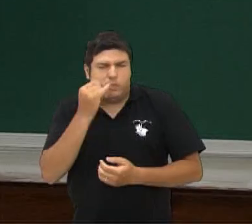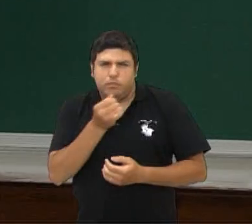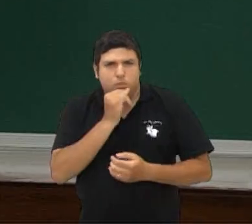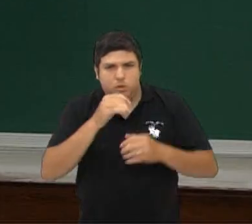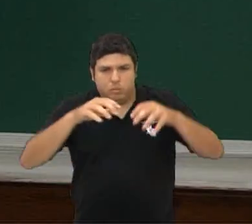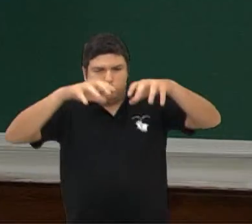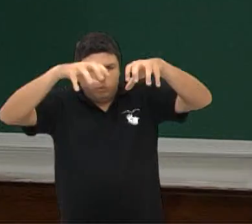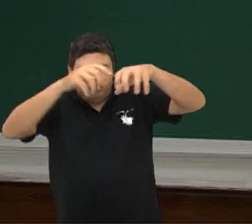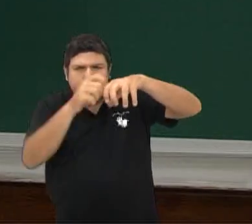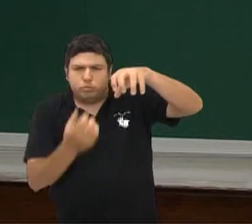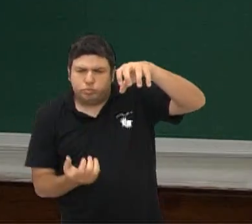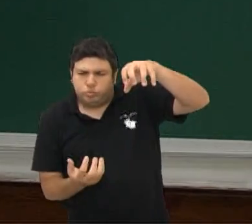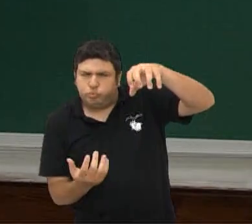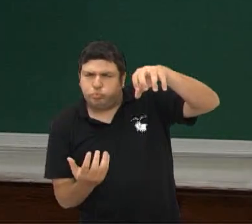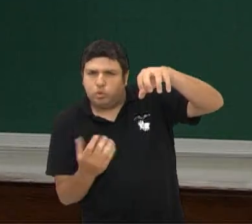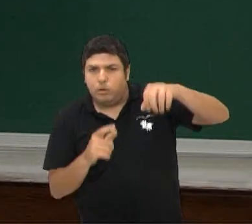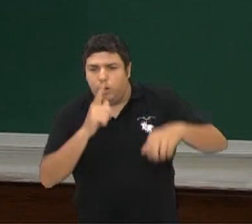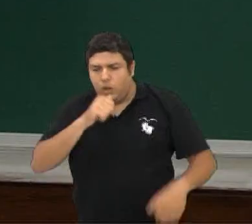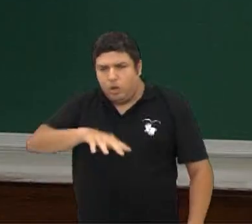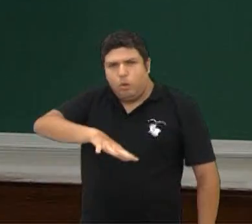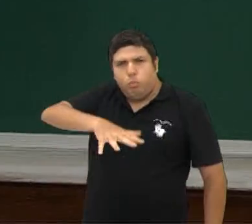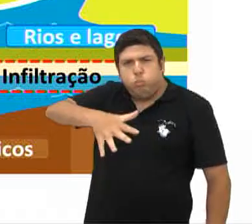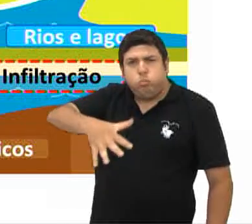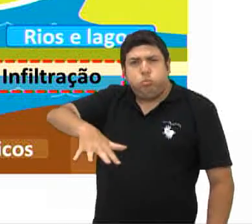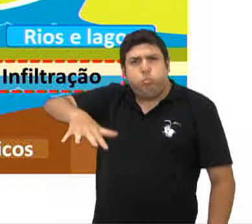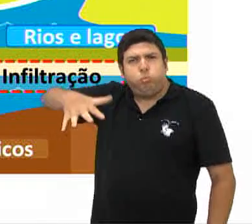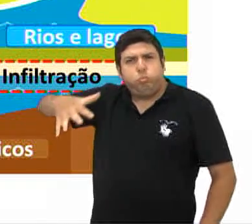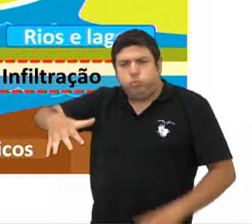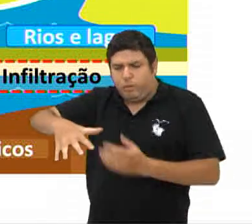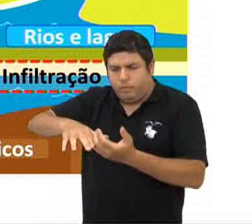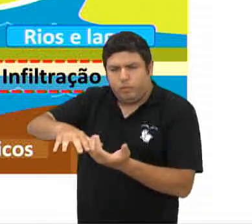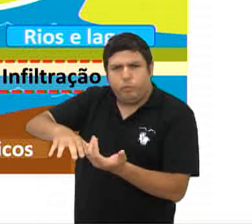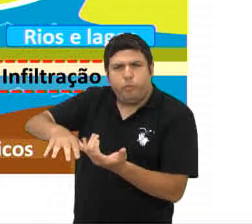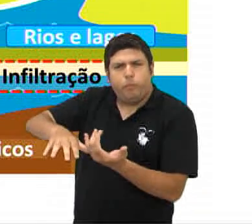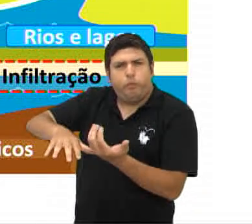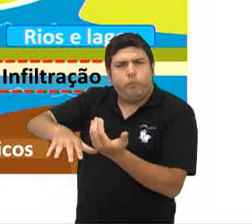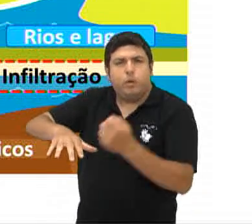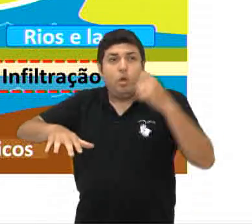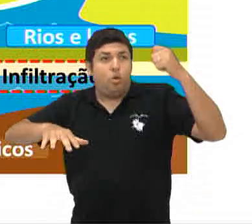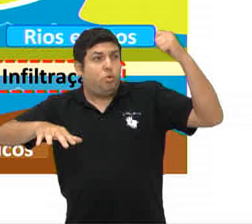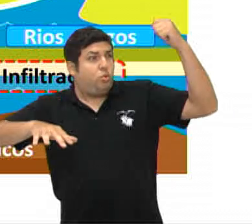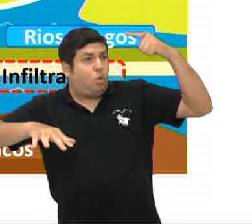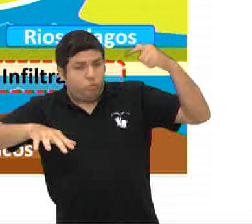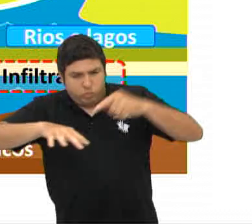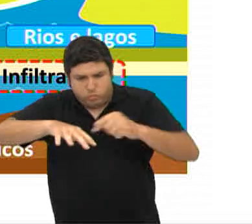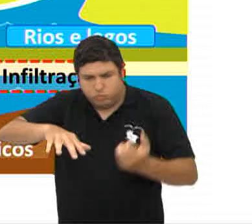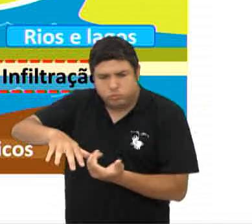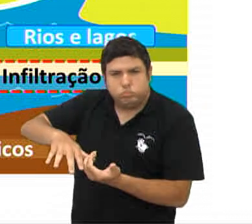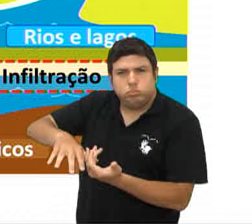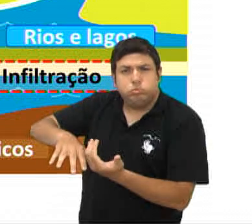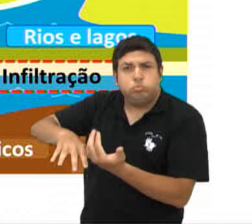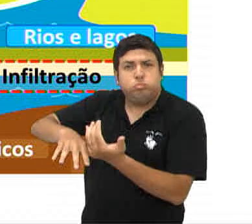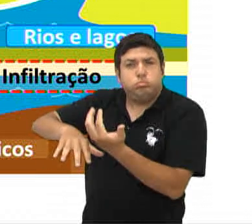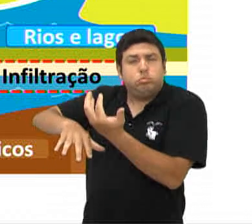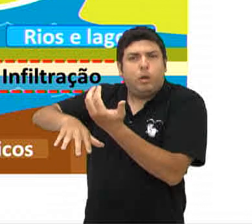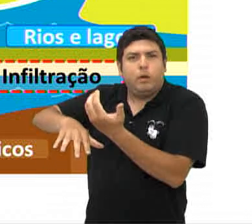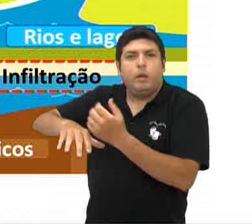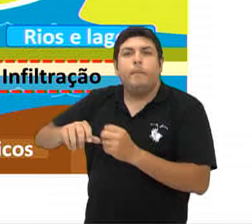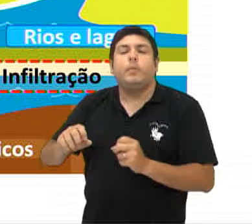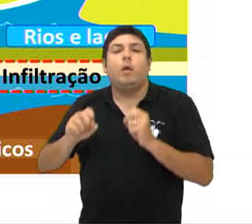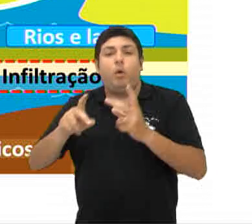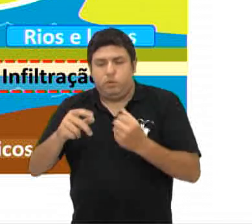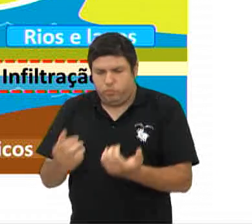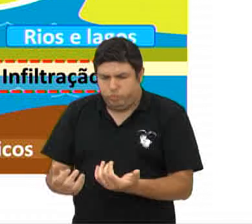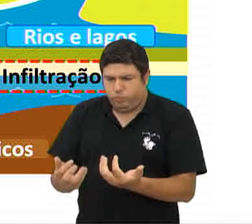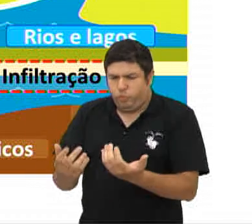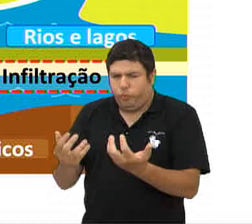evaporação, então a água lá dos oceanos, que está dando o exemplo aqui, evapora. Então, o calor do sol está evaporando água diariamente. Condensa, quando chega